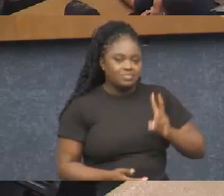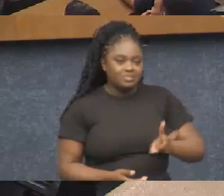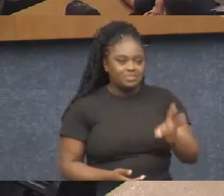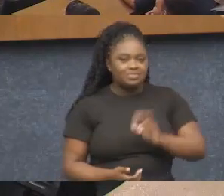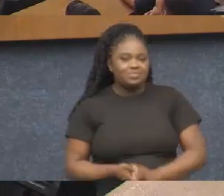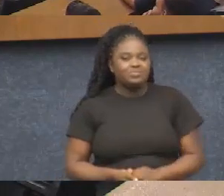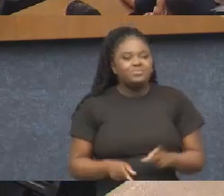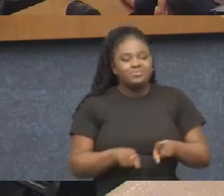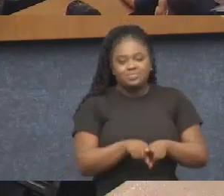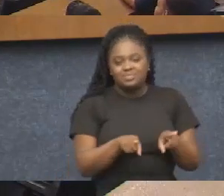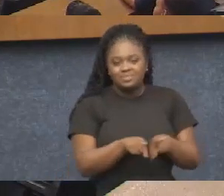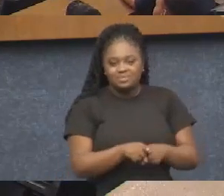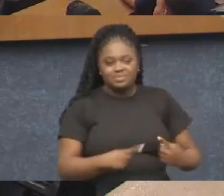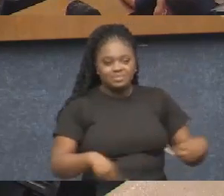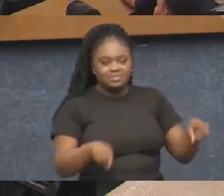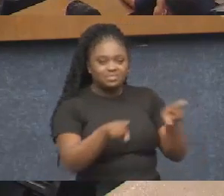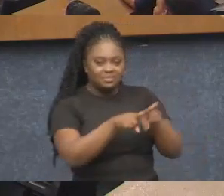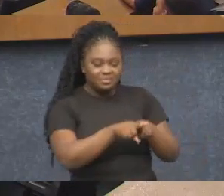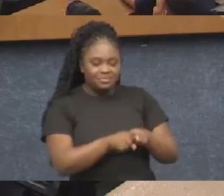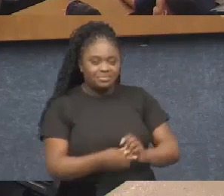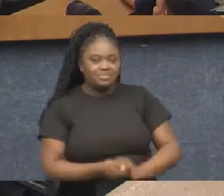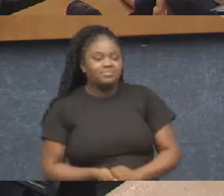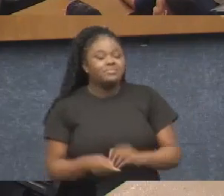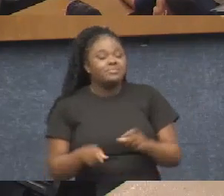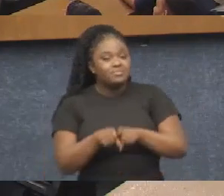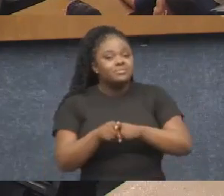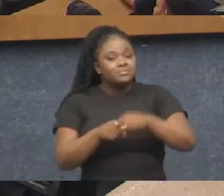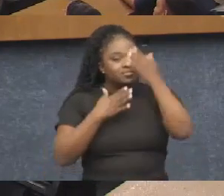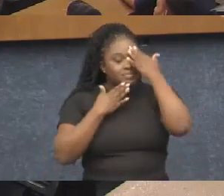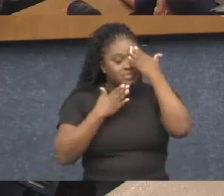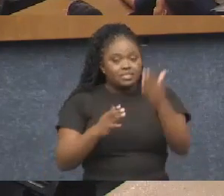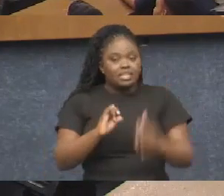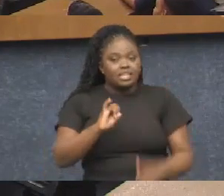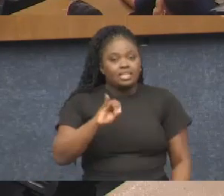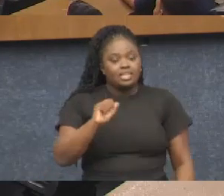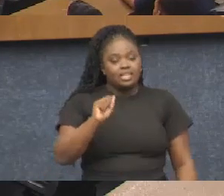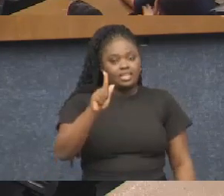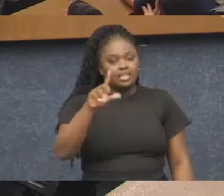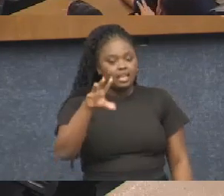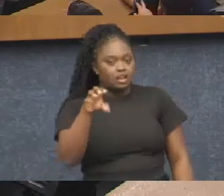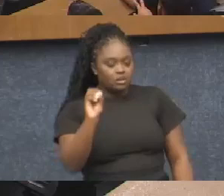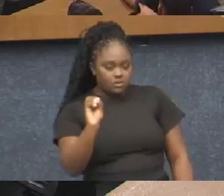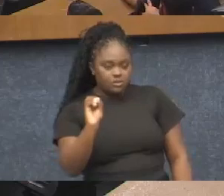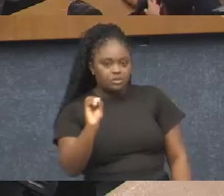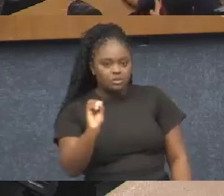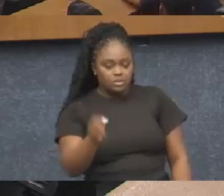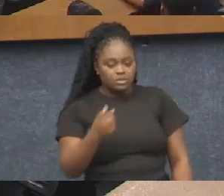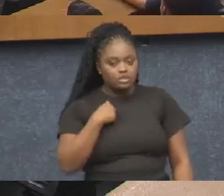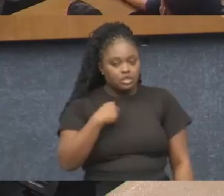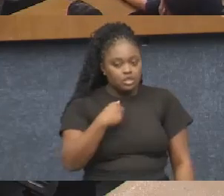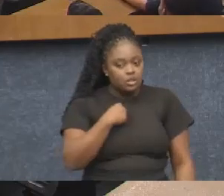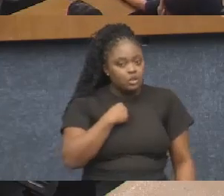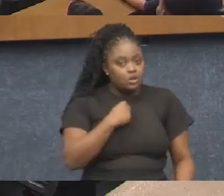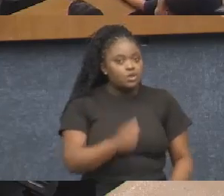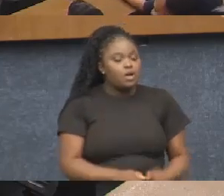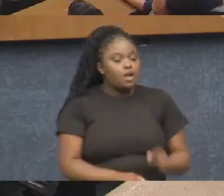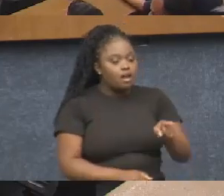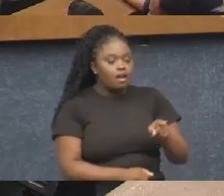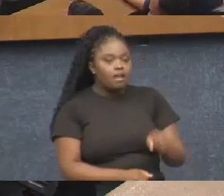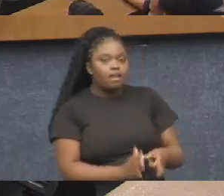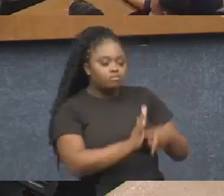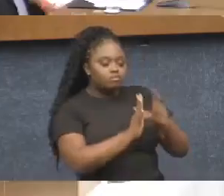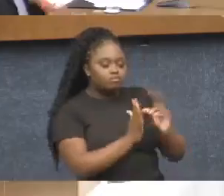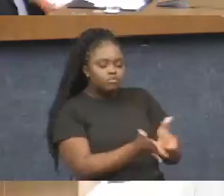no melhor comedy club do Brasil. Queria agradecer também a Iago Maia, o qual tirei do chão de fábrica para trazer no mundo das